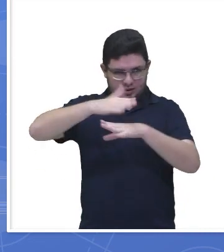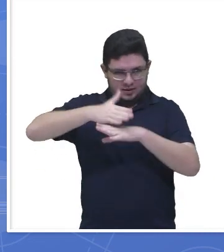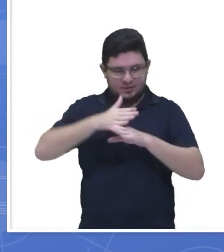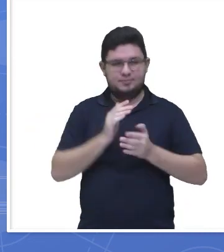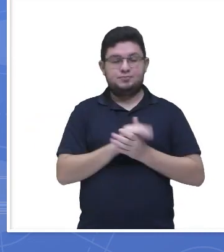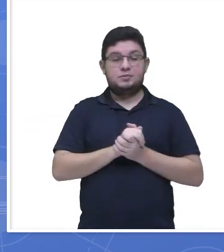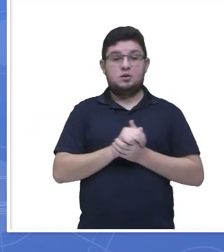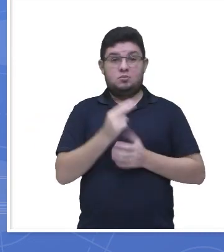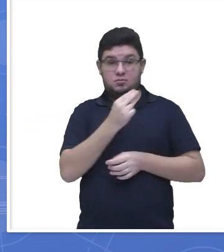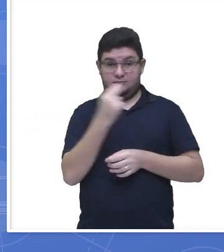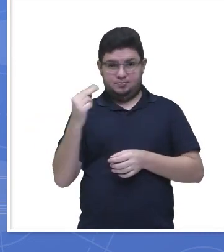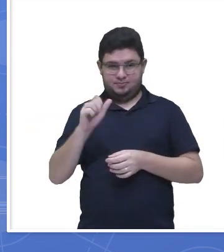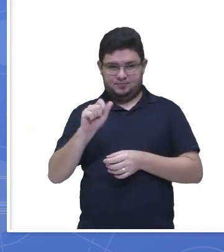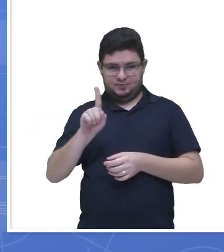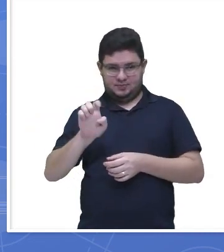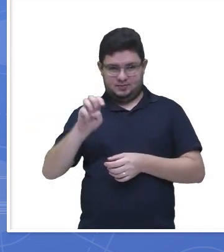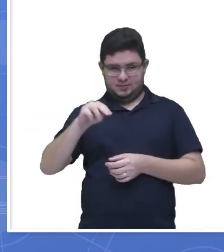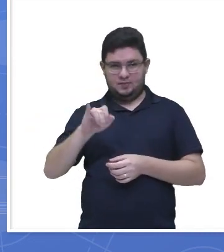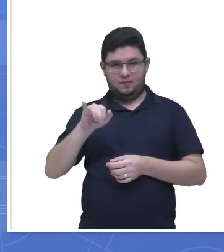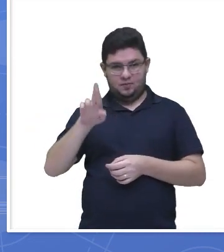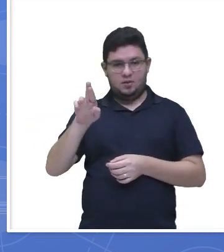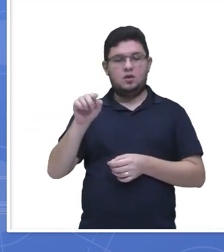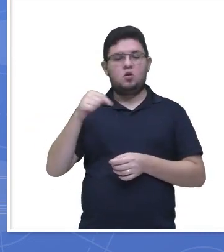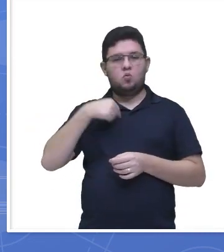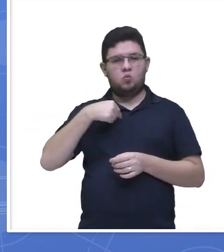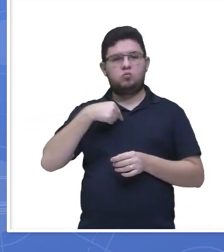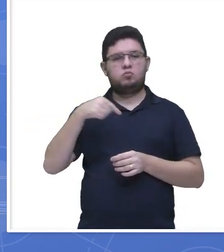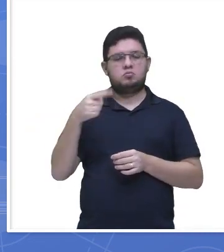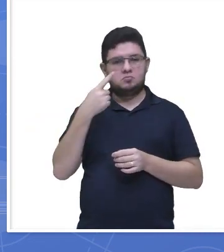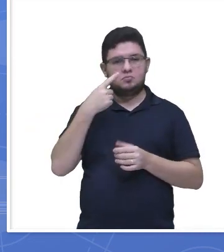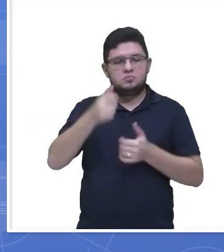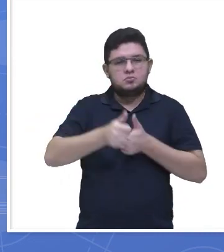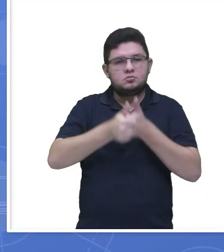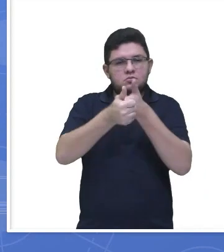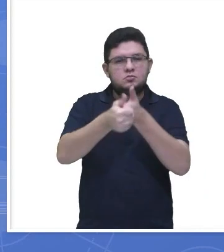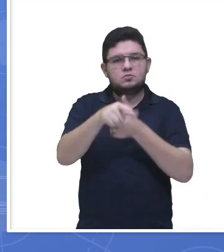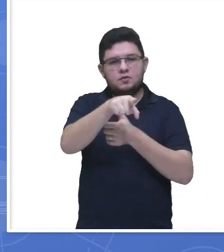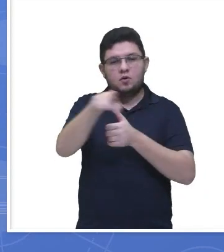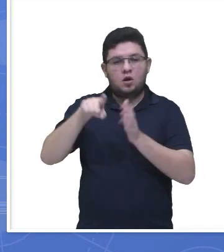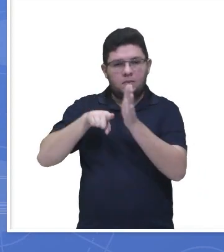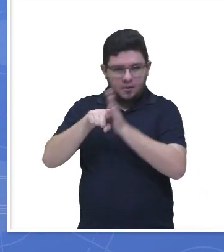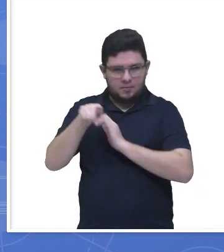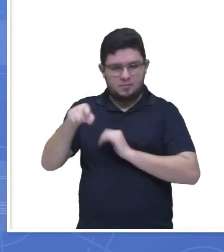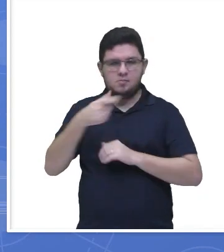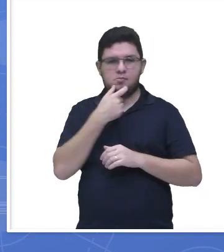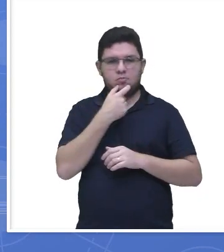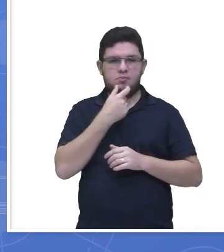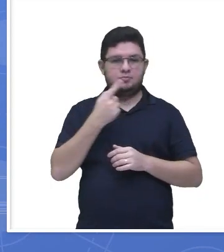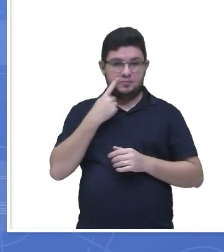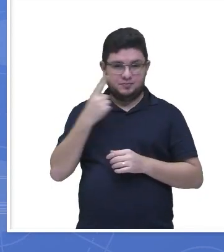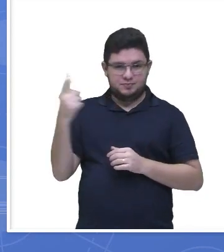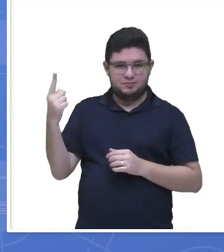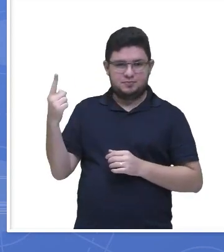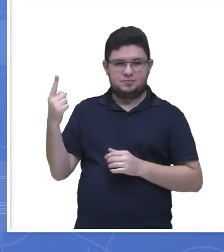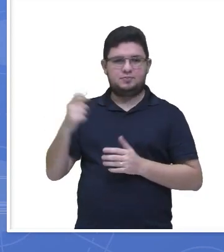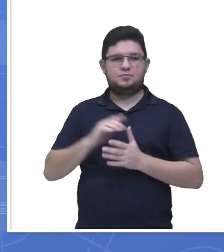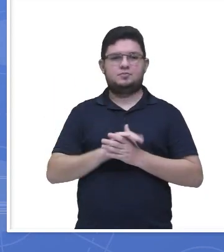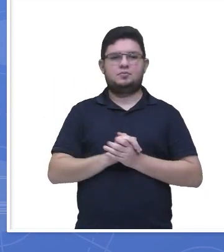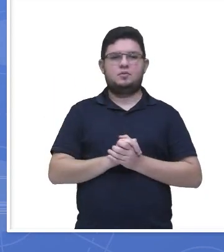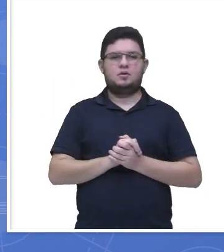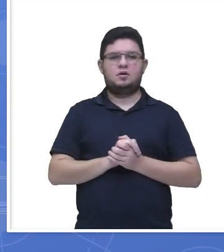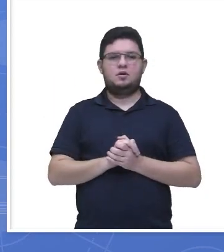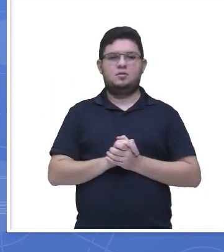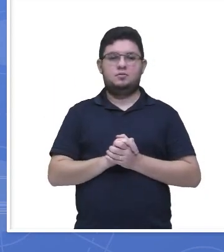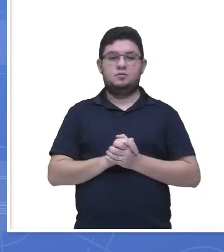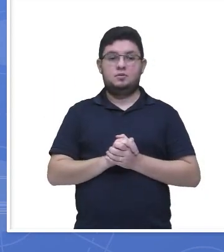Ademir Ribeiro e vou ficar com vocês aí, acompanhando aí durante essa questão de língua inglesa. Vamos ver?